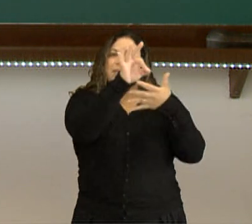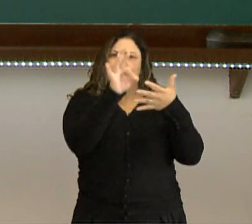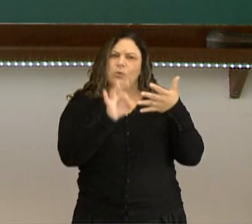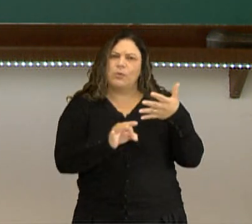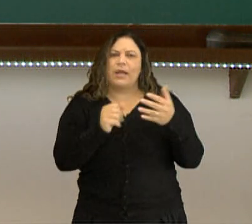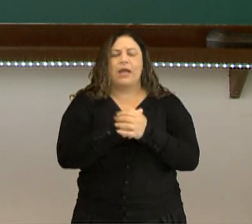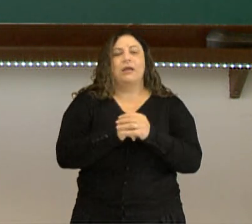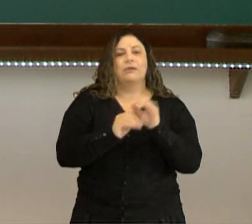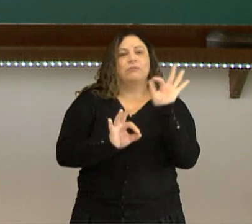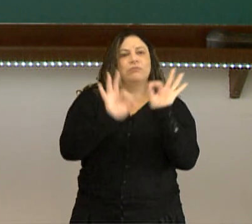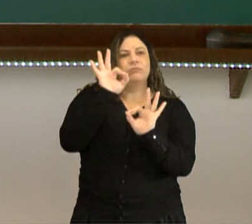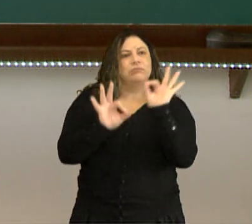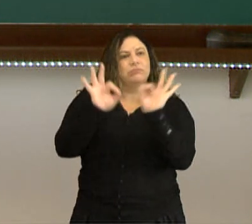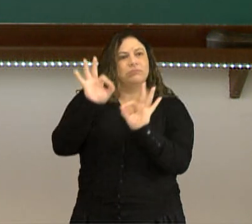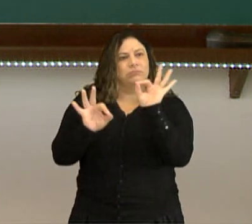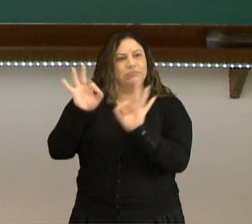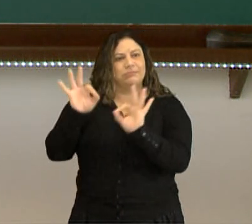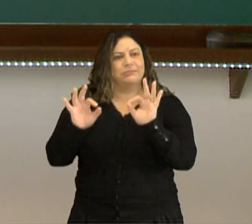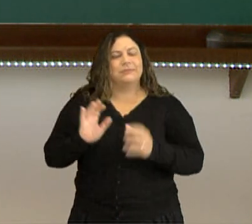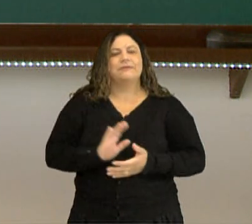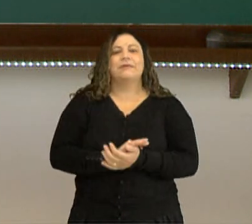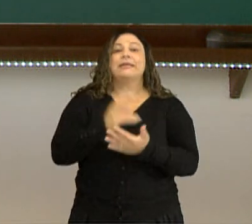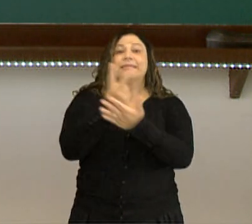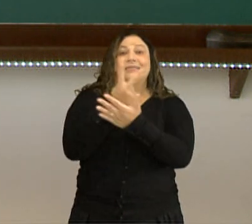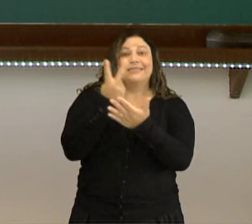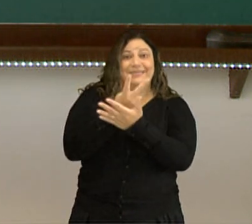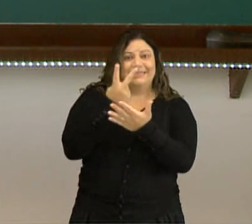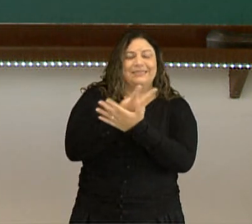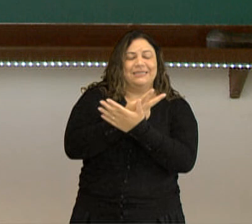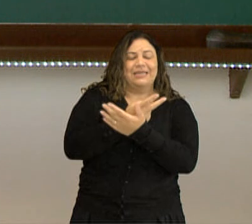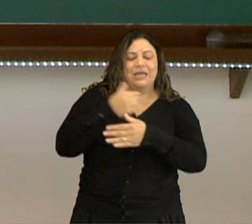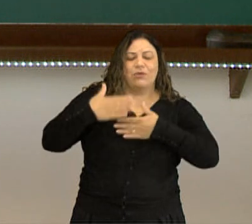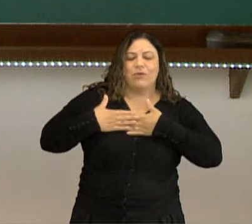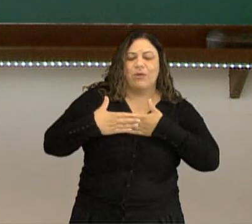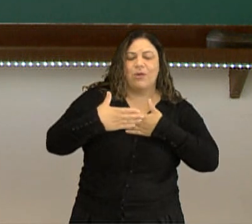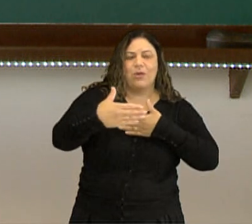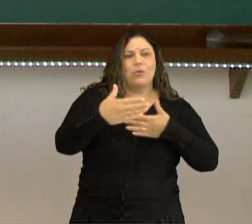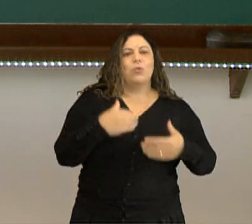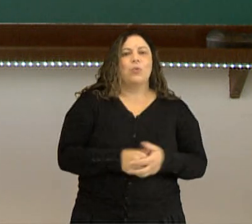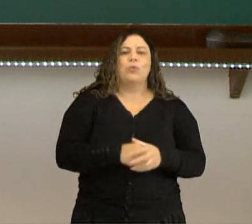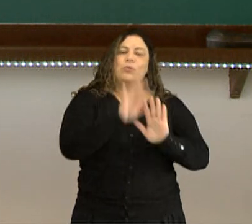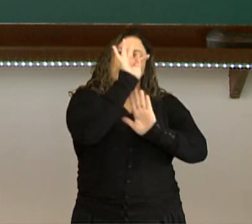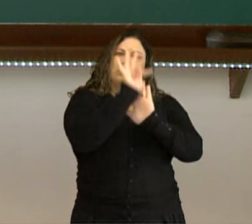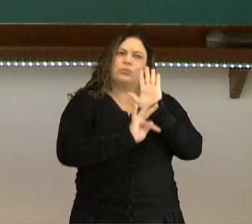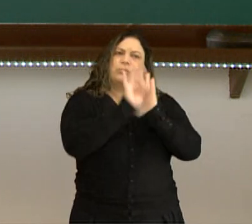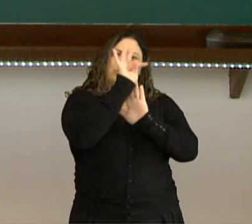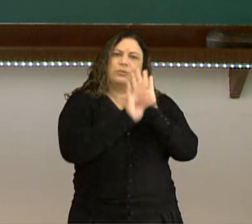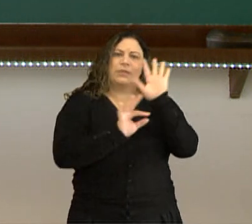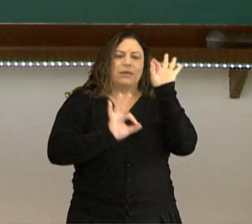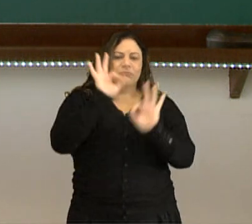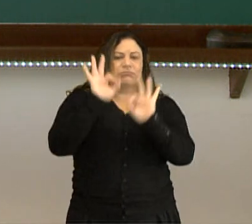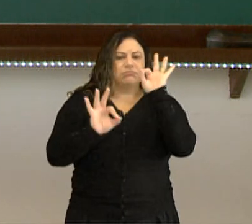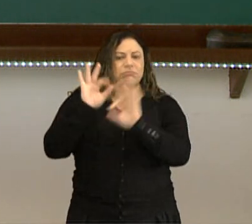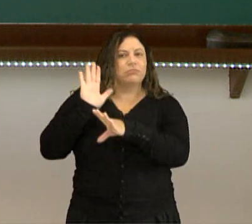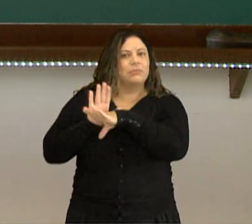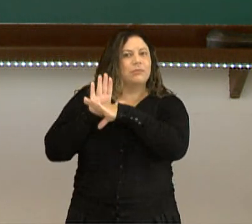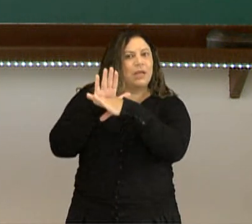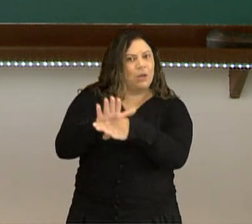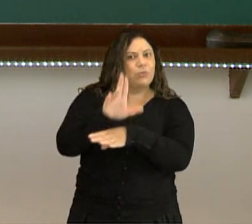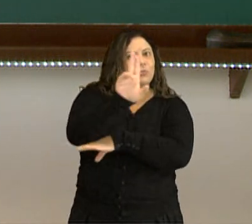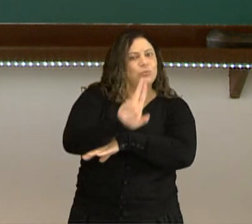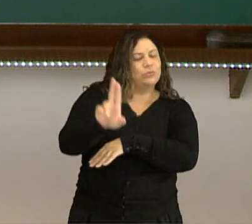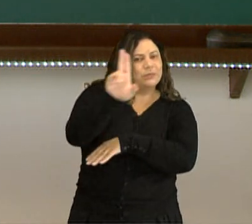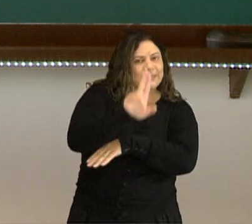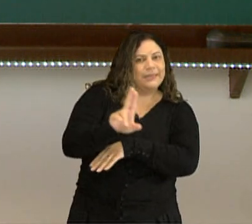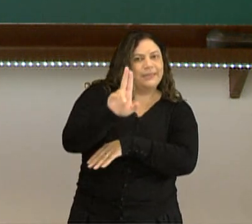erros ortográficos, que podem ter ao longo do seu texto. Ela ajuda você a